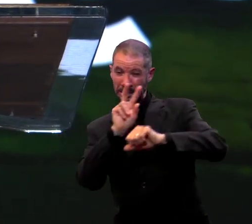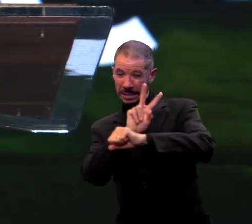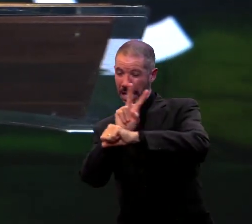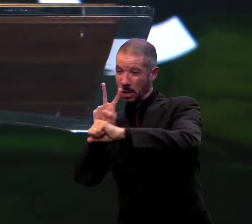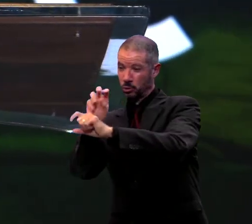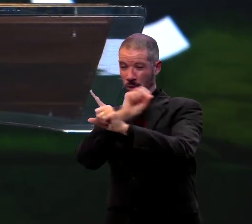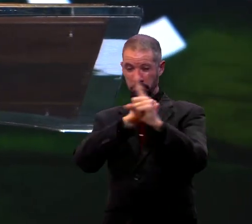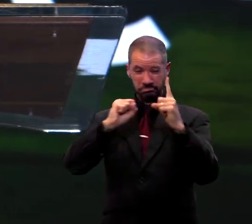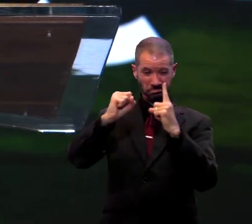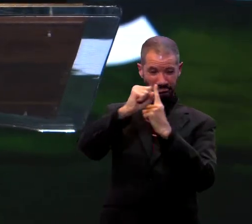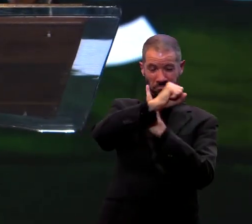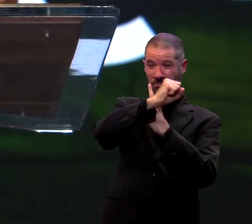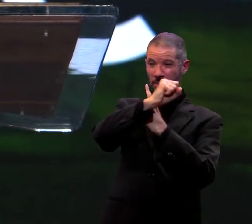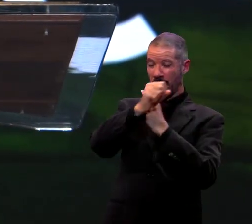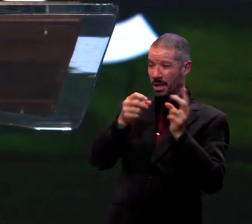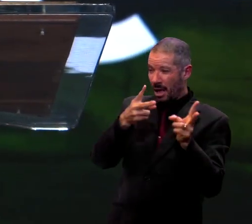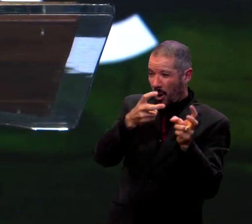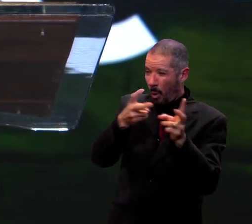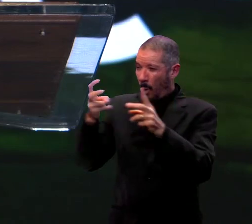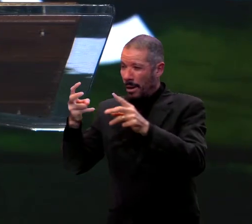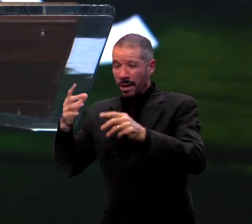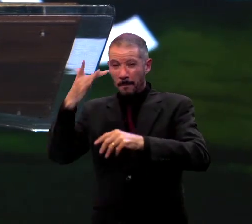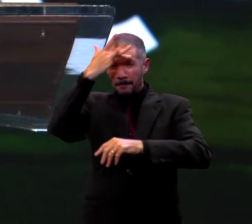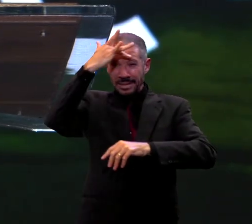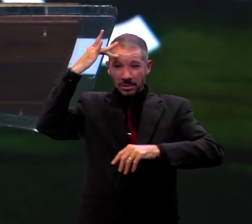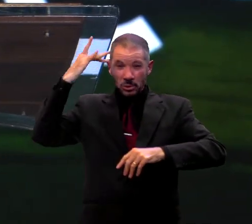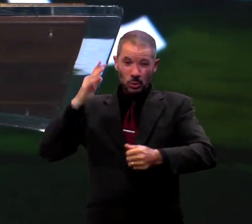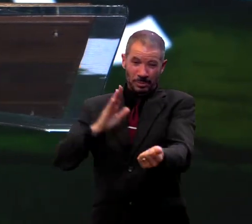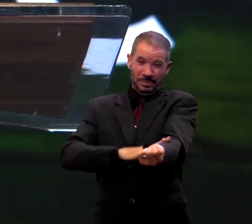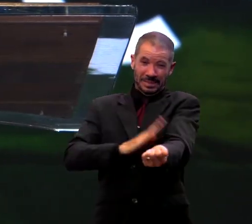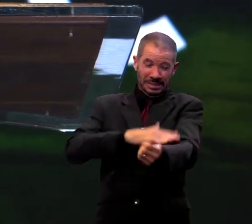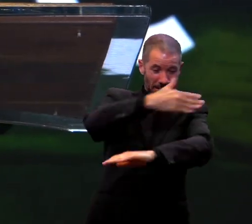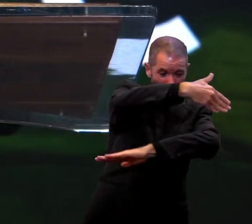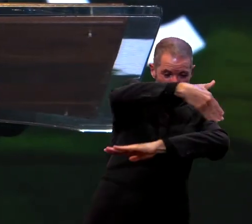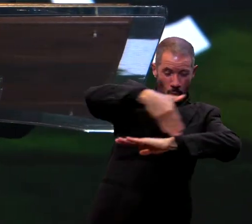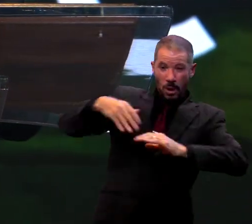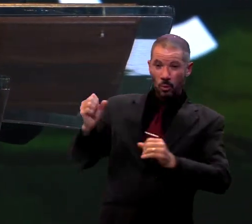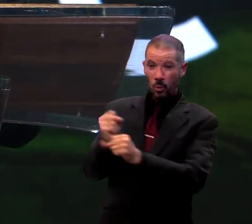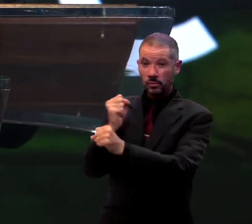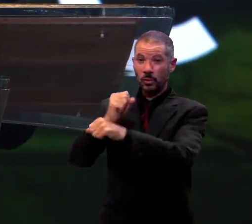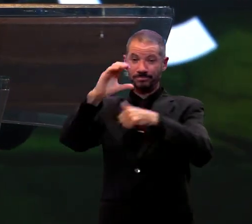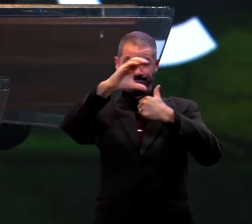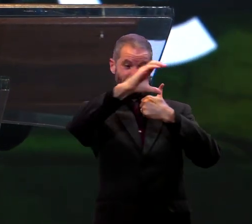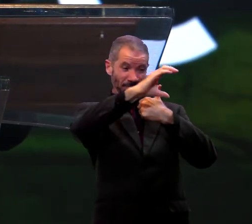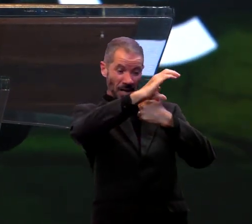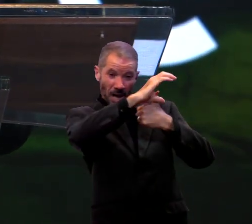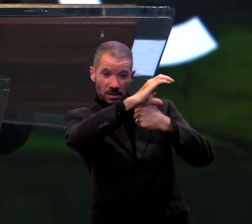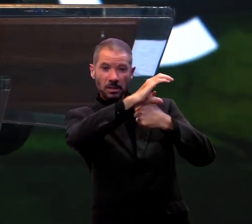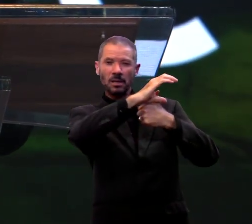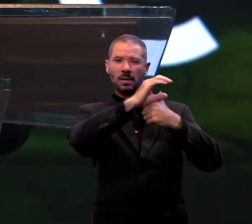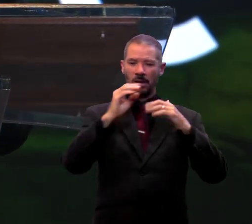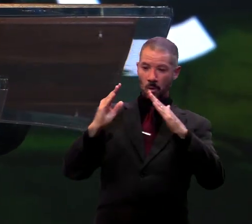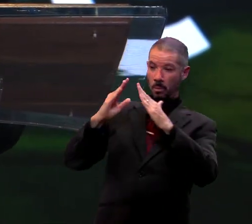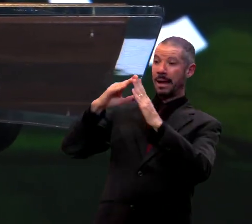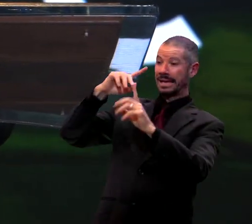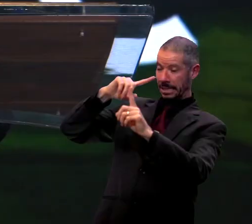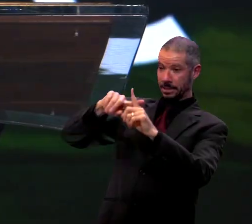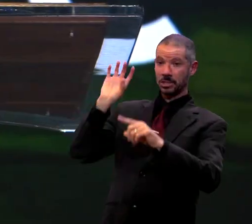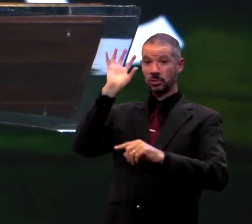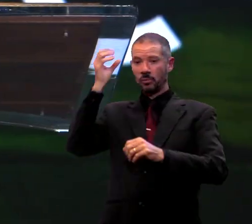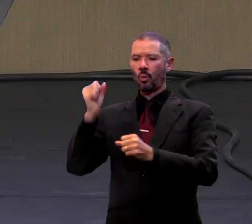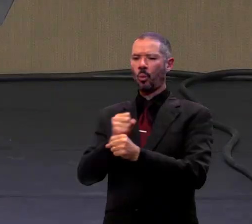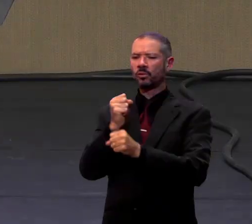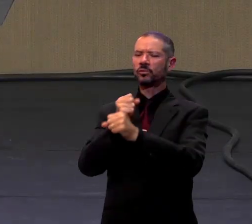social. Uma igreja que olha dependentes químicos na rua e constrói a Cristolândia. Uma igreja que resolve